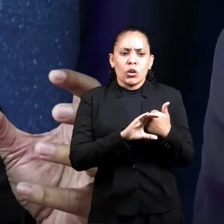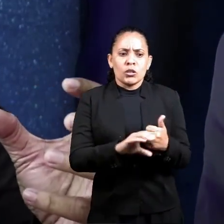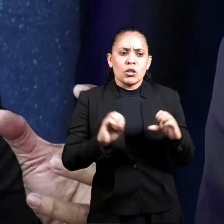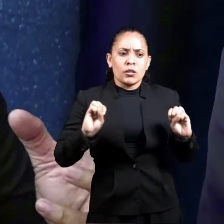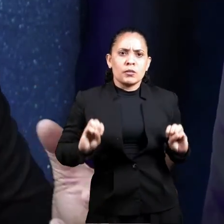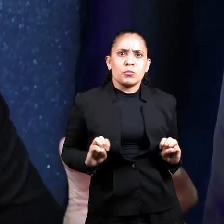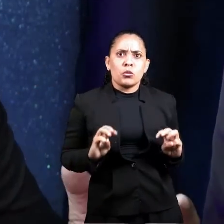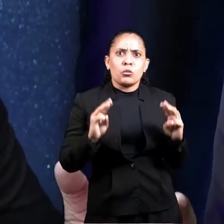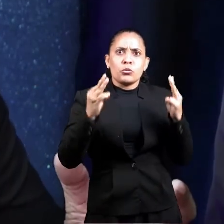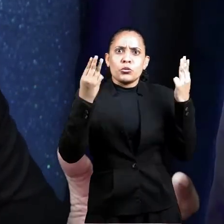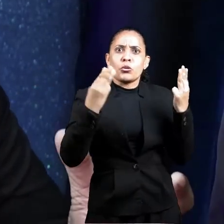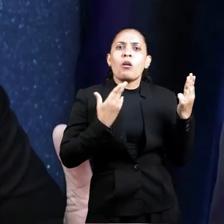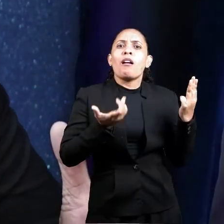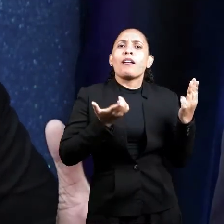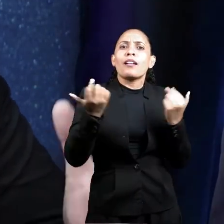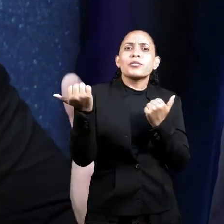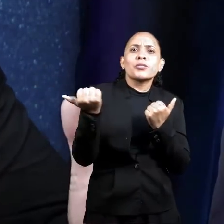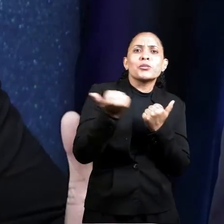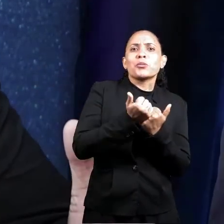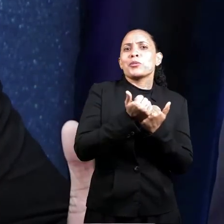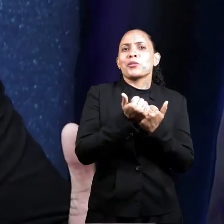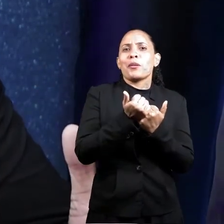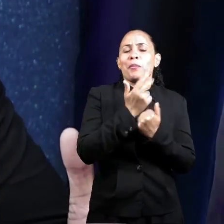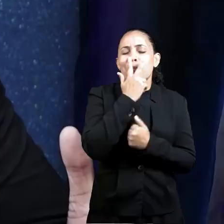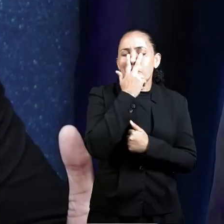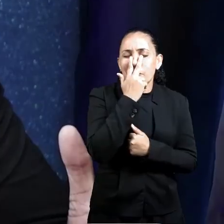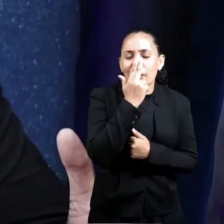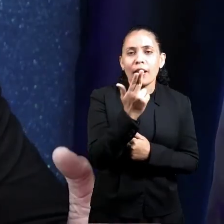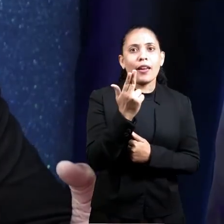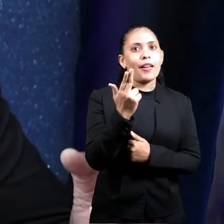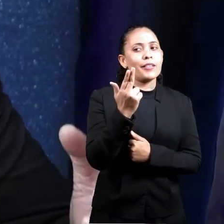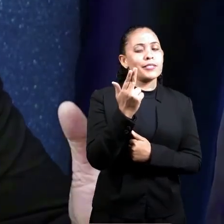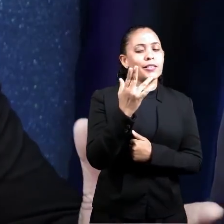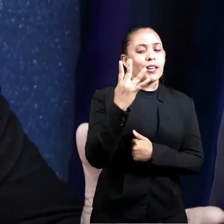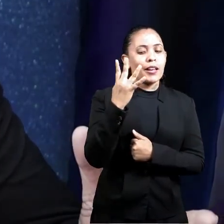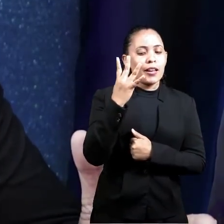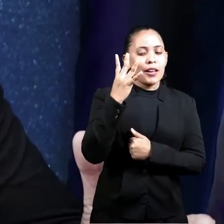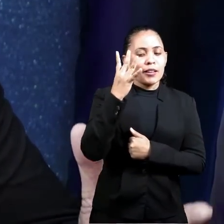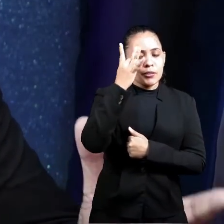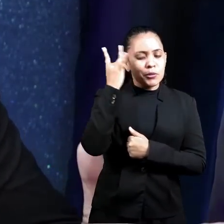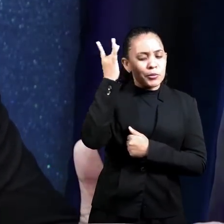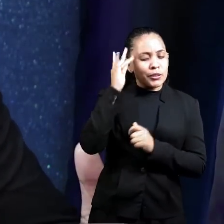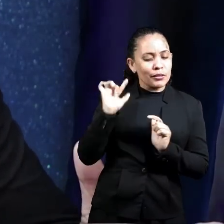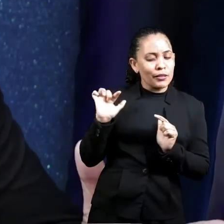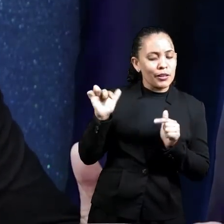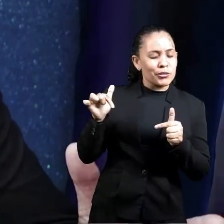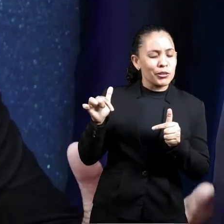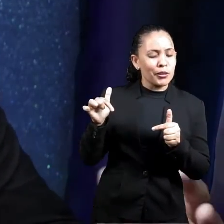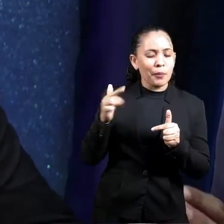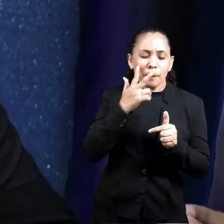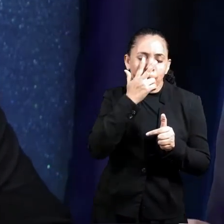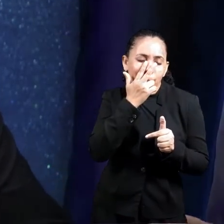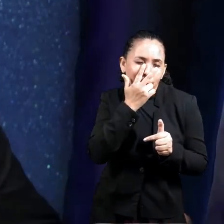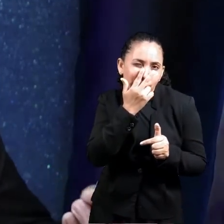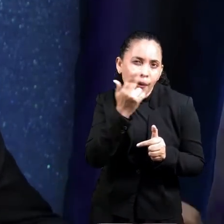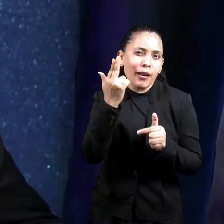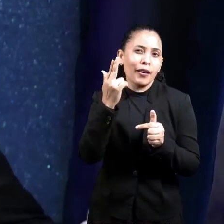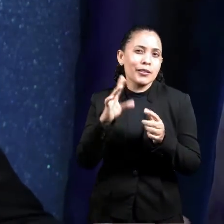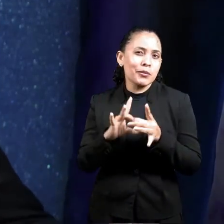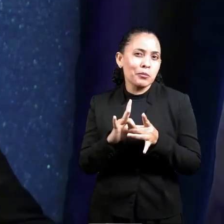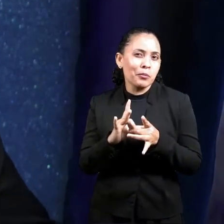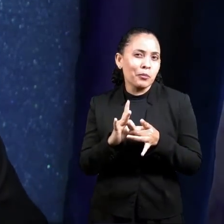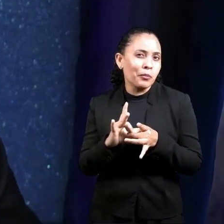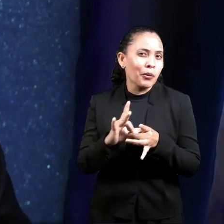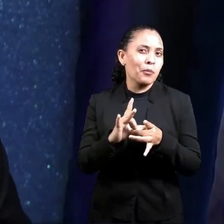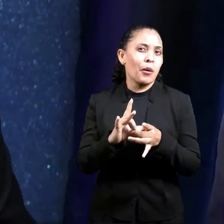que quer substituir. Parece a presença do Senhor, parece um momento de comunhão, mas não há, né? É o que